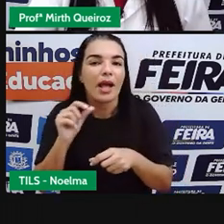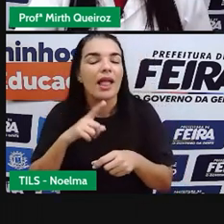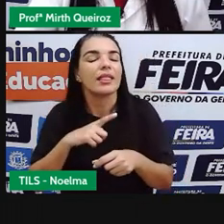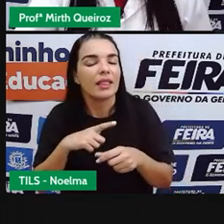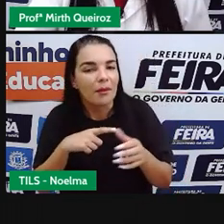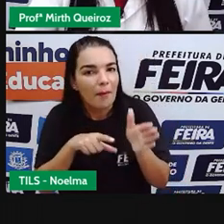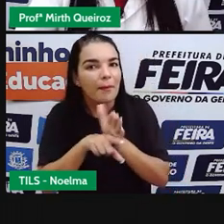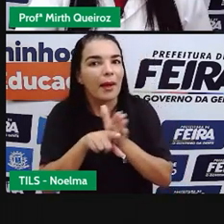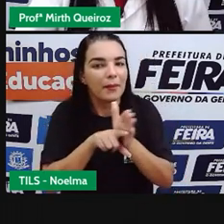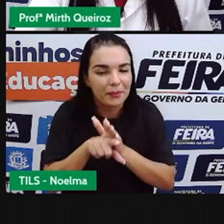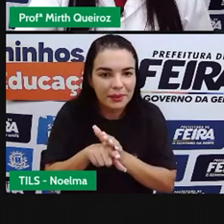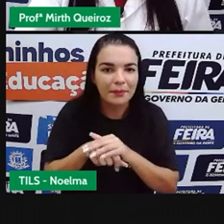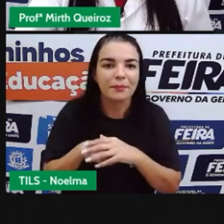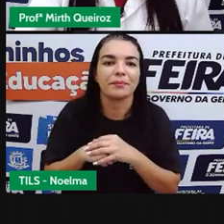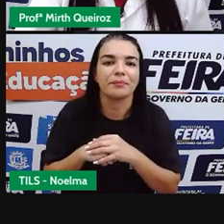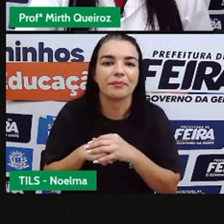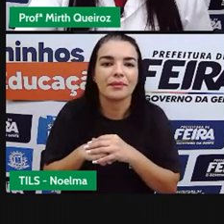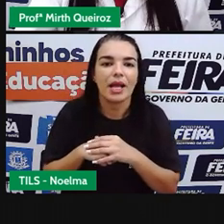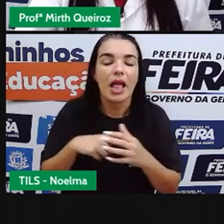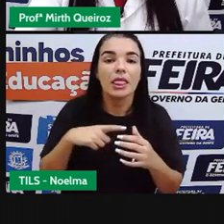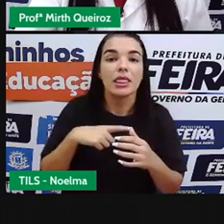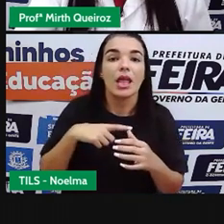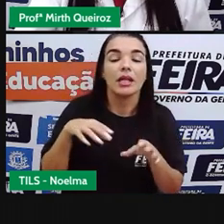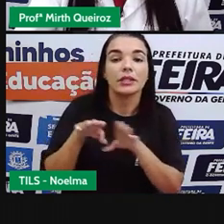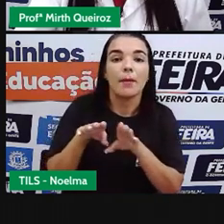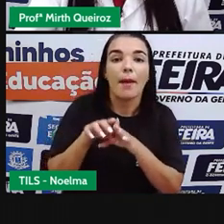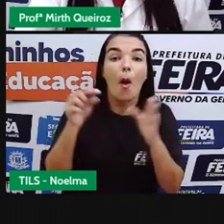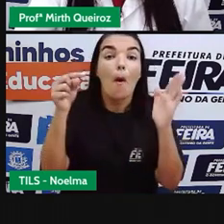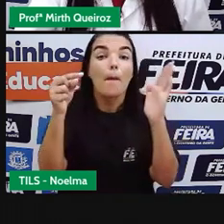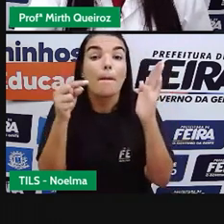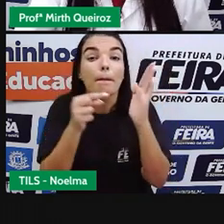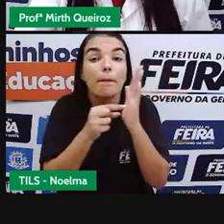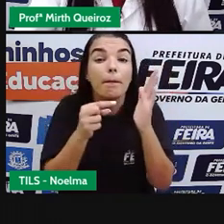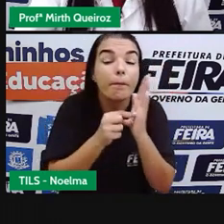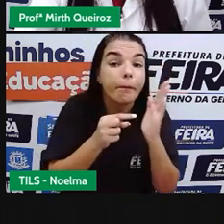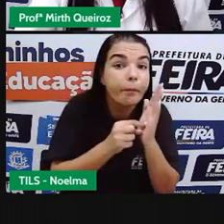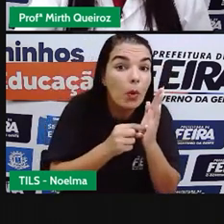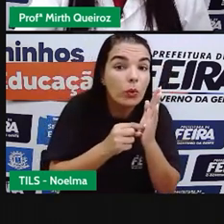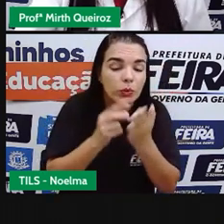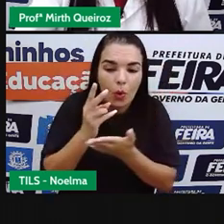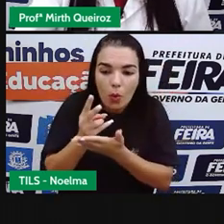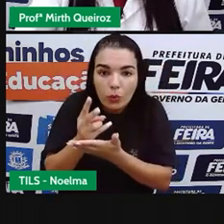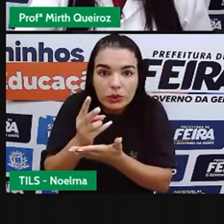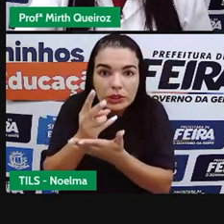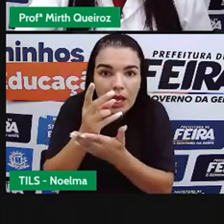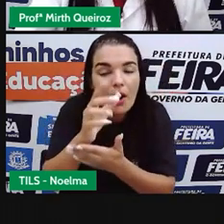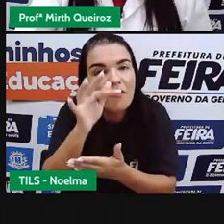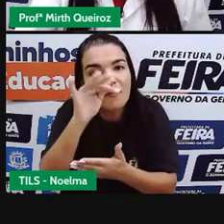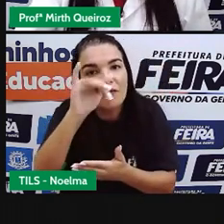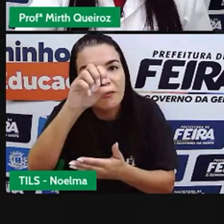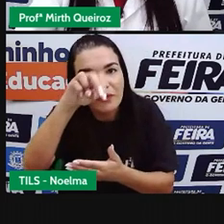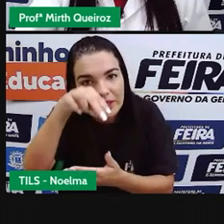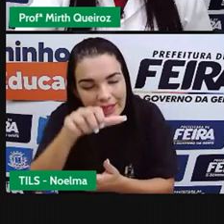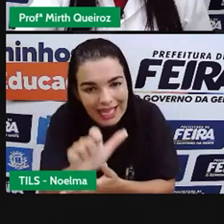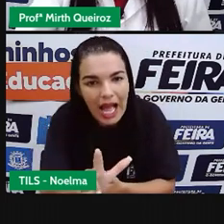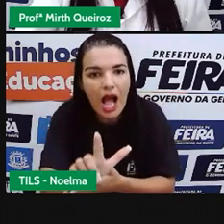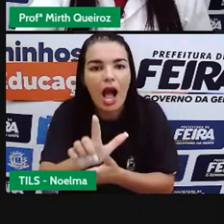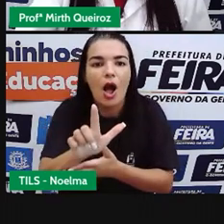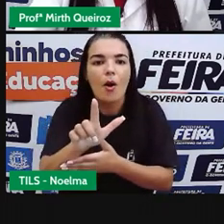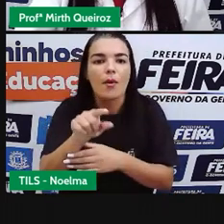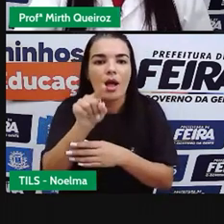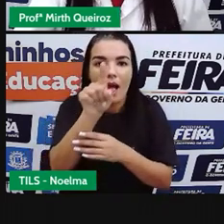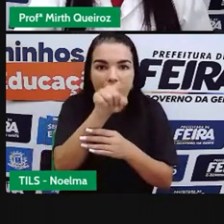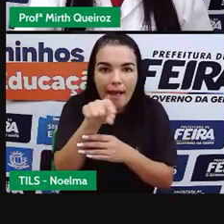que se trata de uma pergunta. Nós utilizamos o ponto, né? O ponto final, esse ponto